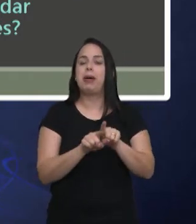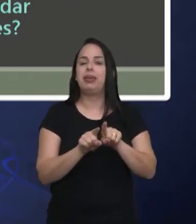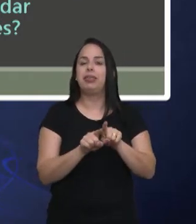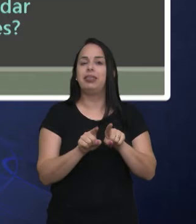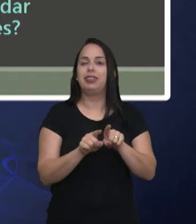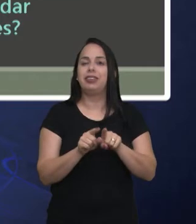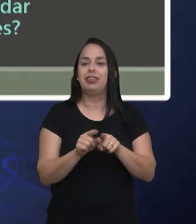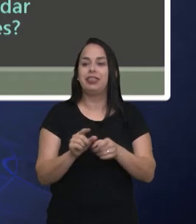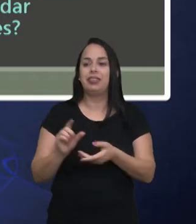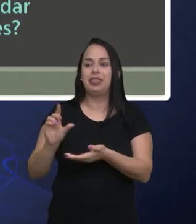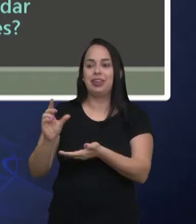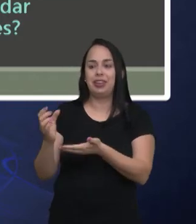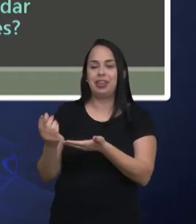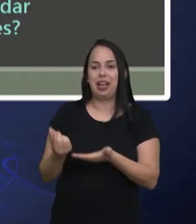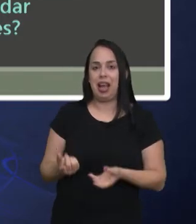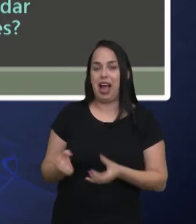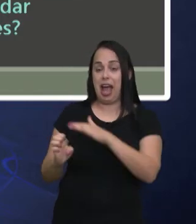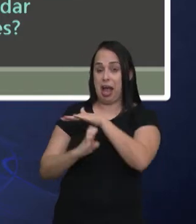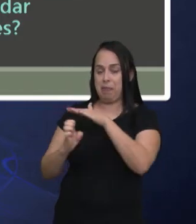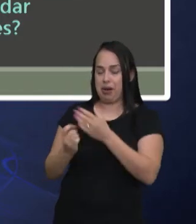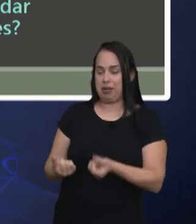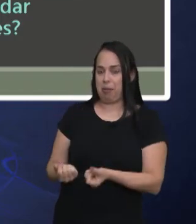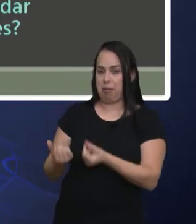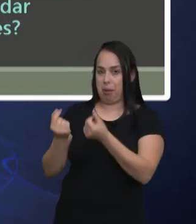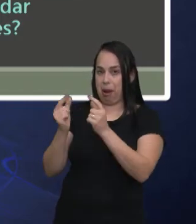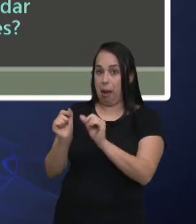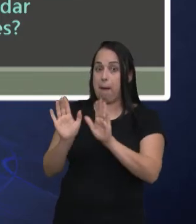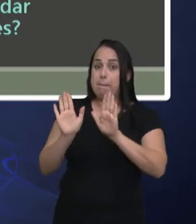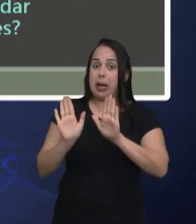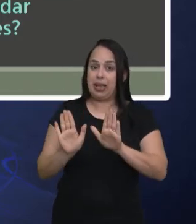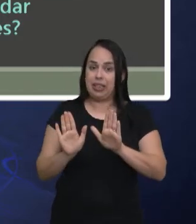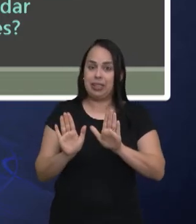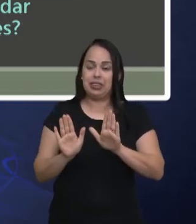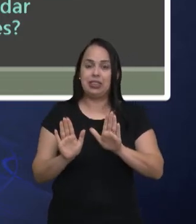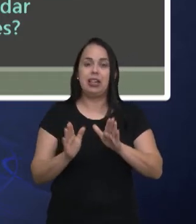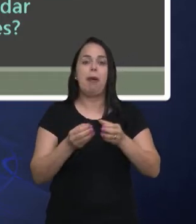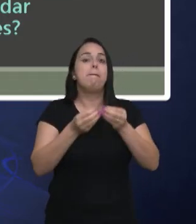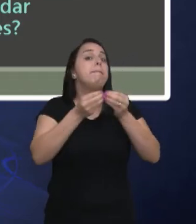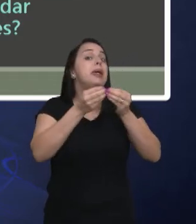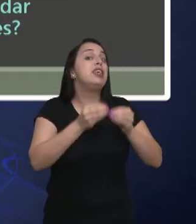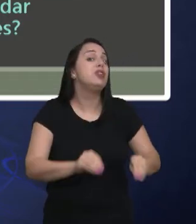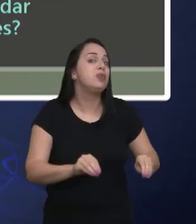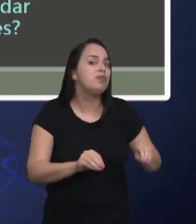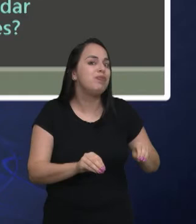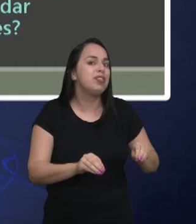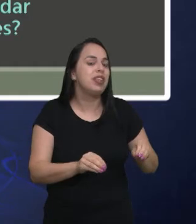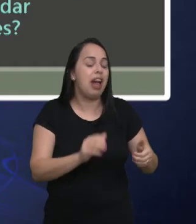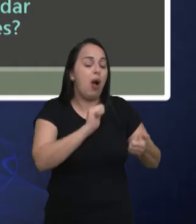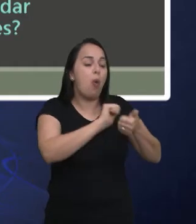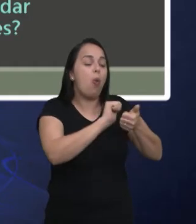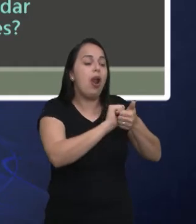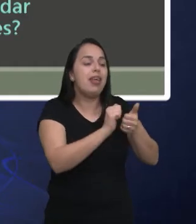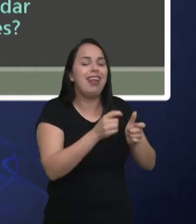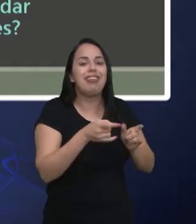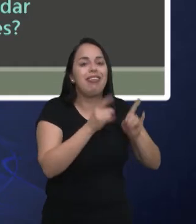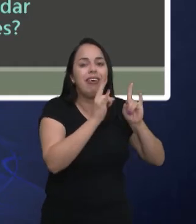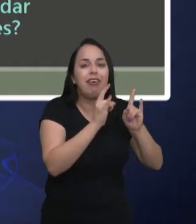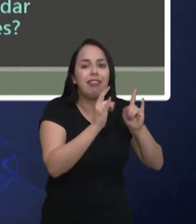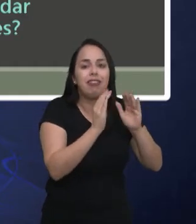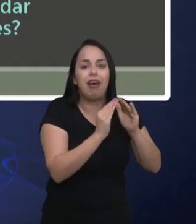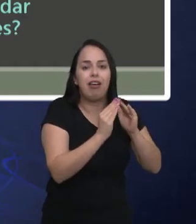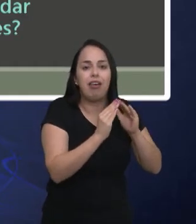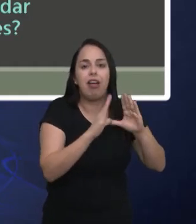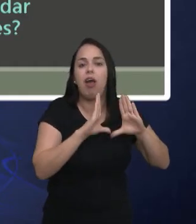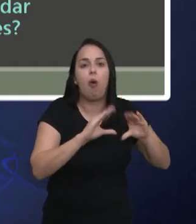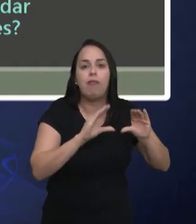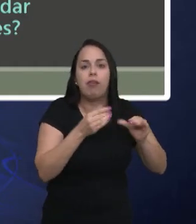das construtoras. Por um outro lado, trará prejuízo na qualidade de moradia e conforto